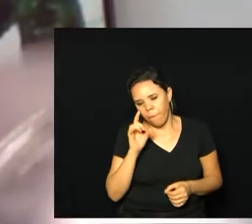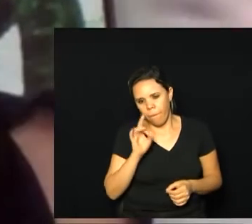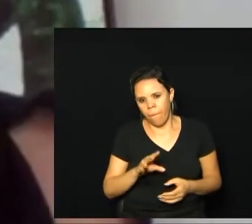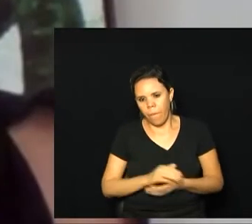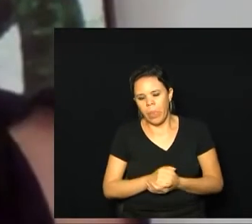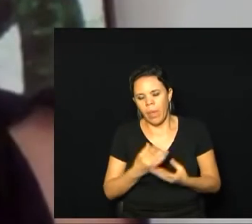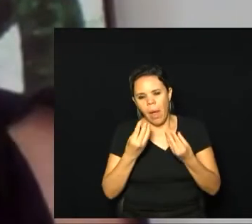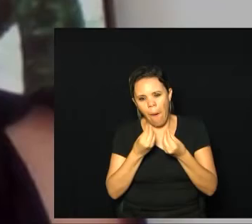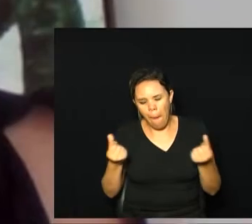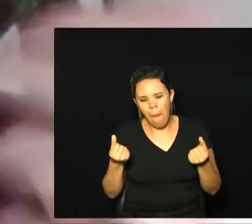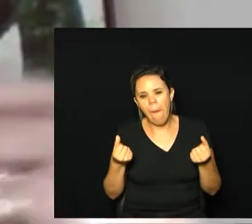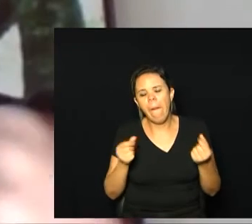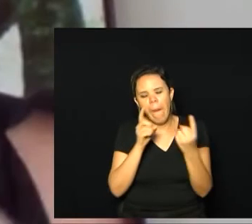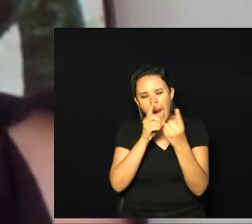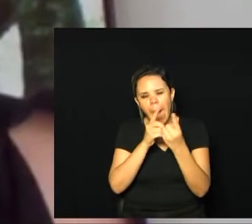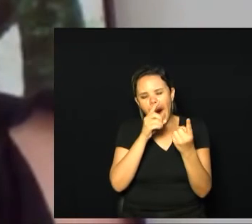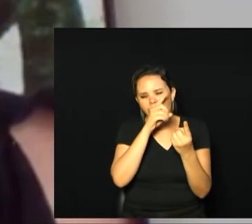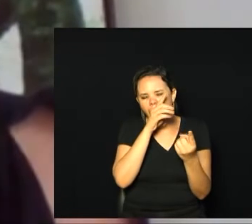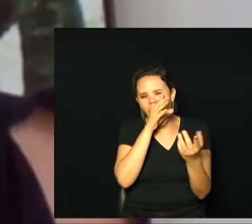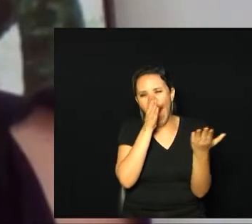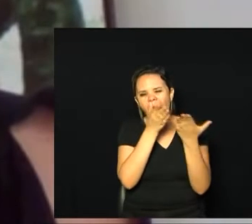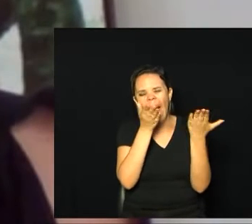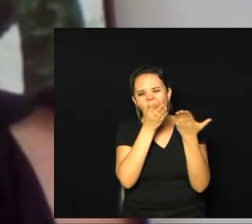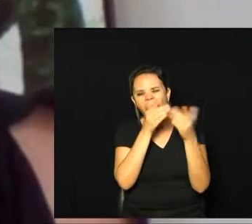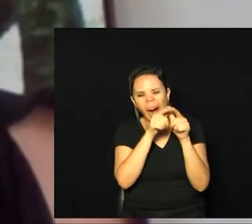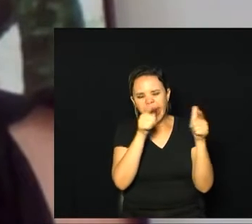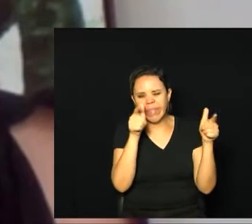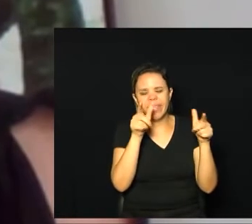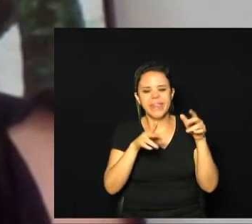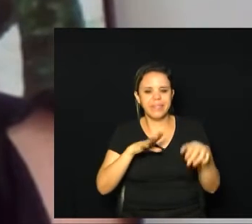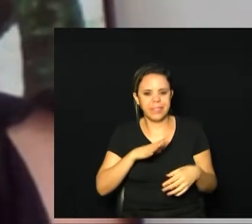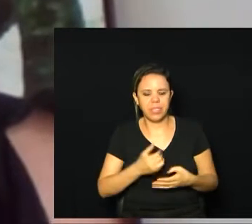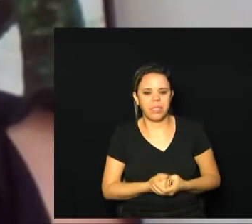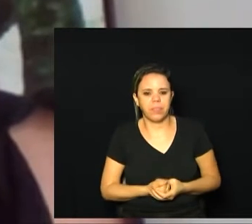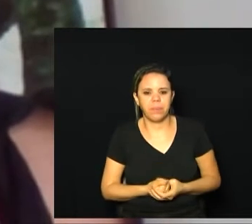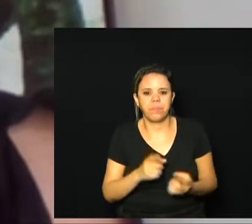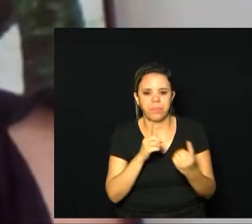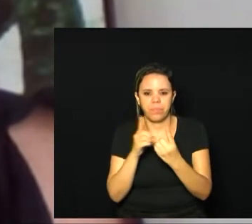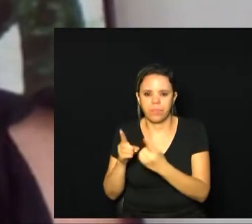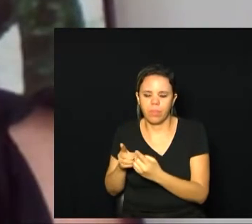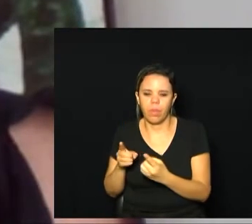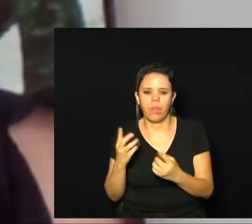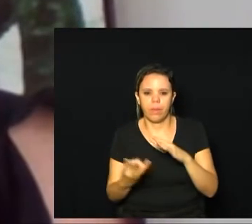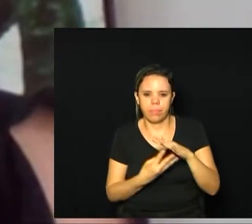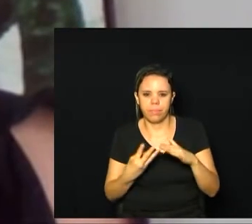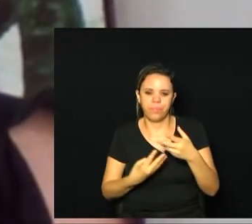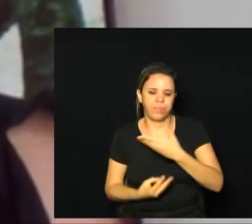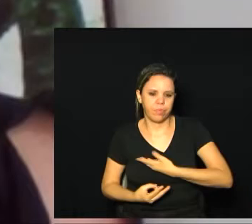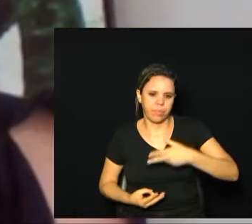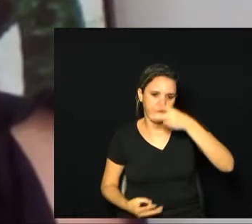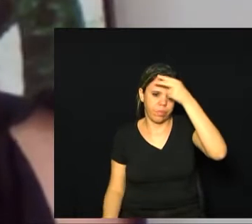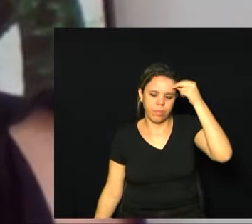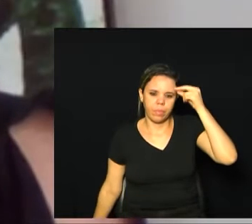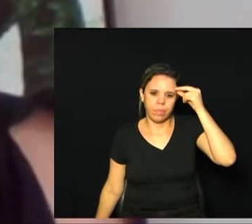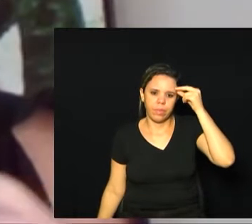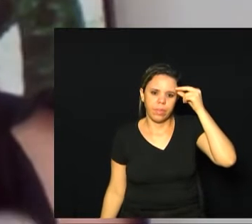questão da qualidade do serviço que é prestado, porque hoje, grande parte das cidades tem serviços que são prestados pelo poder público de